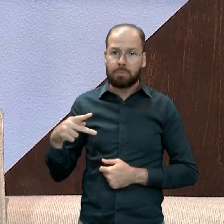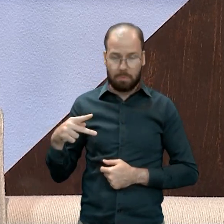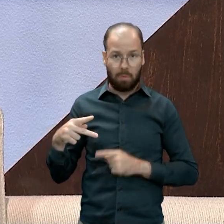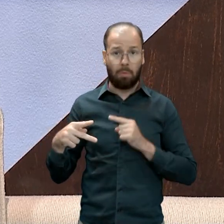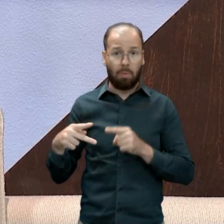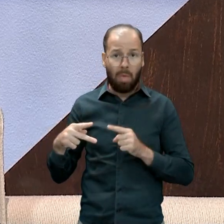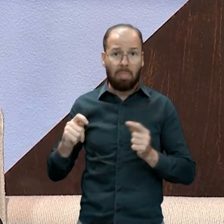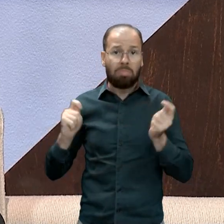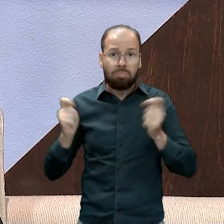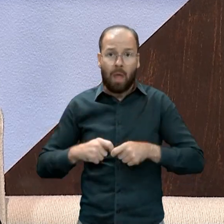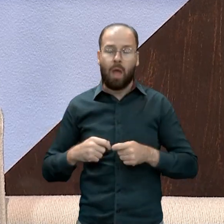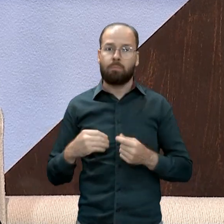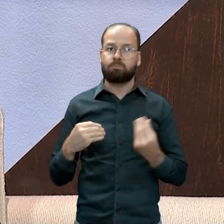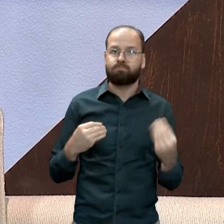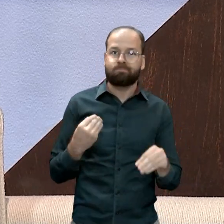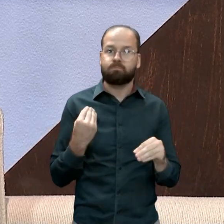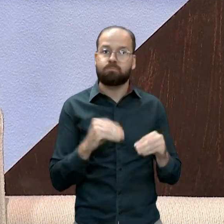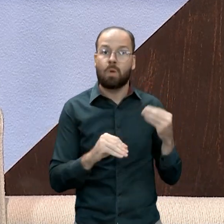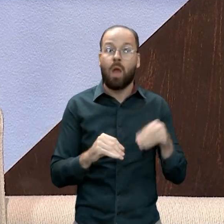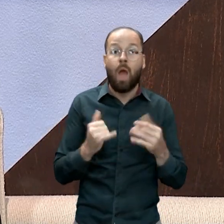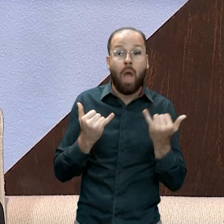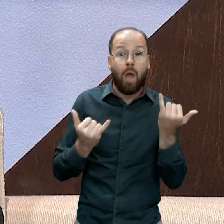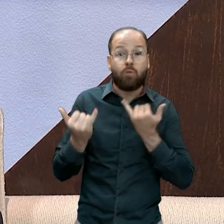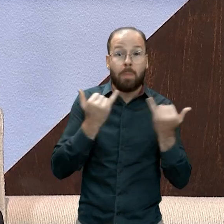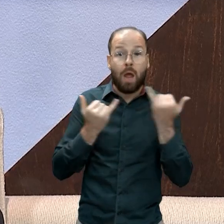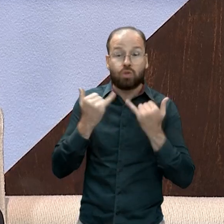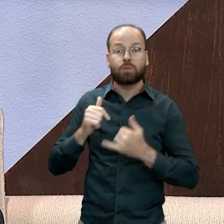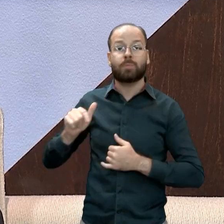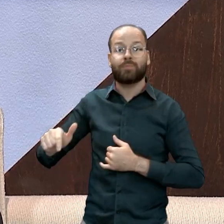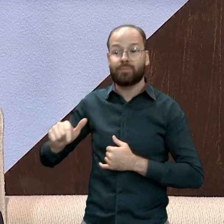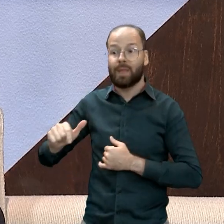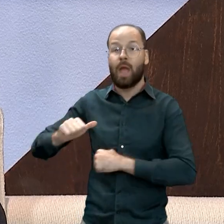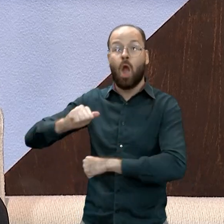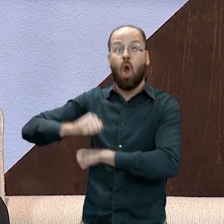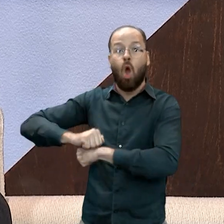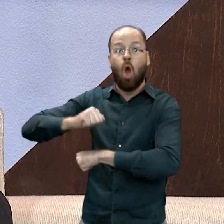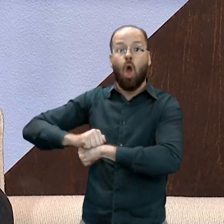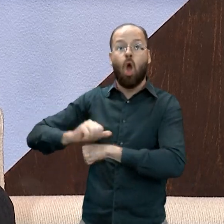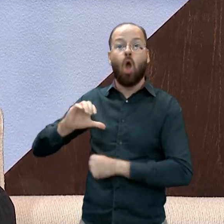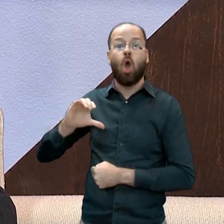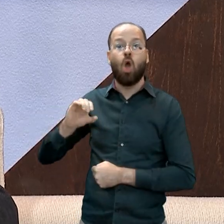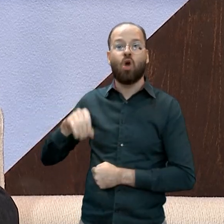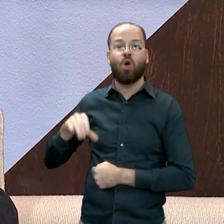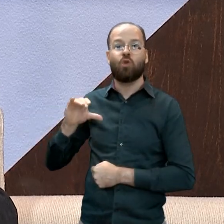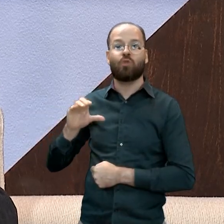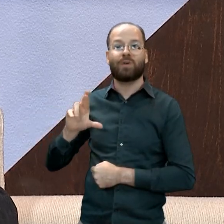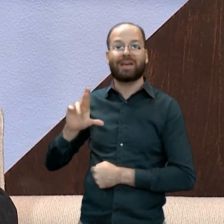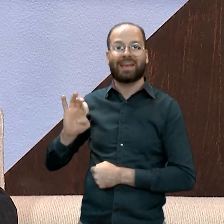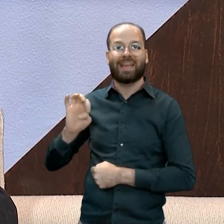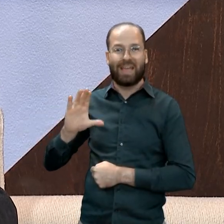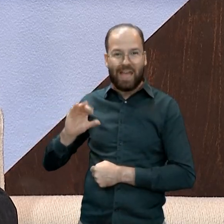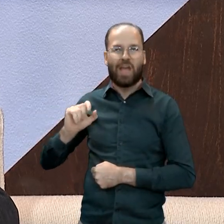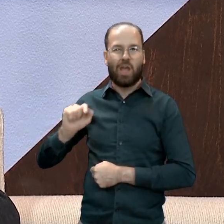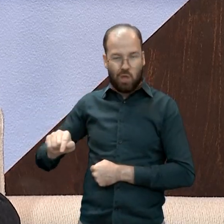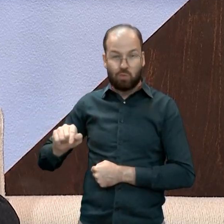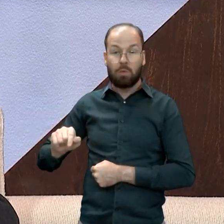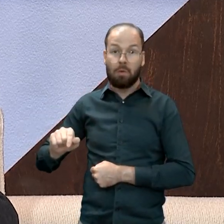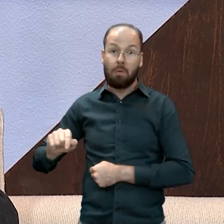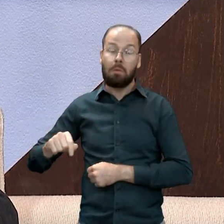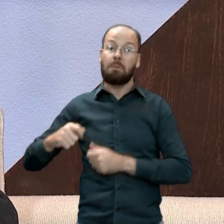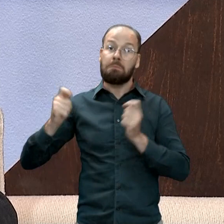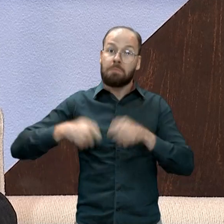introduzir informações do concreto, né? Ajudar a especificar um concreto para vencer uma vida útil de 100 anos,